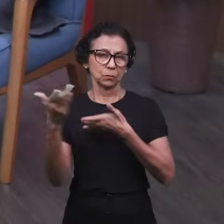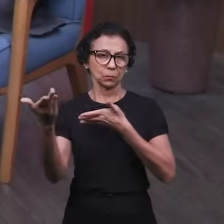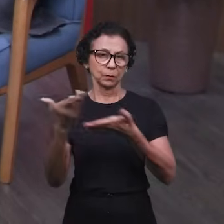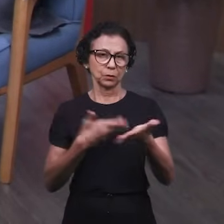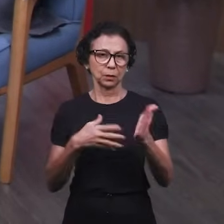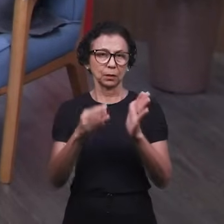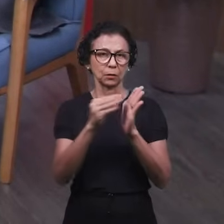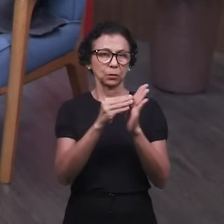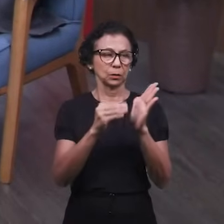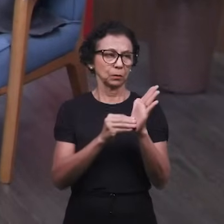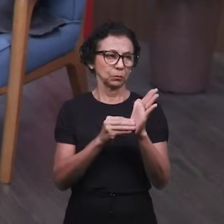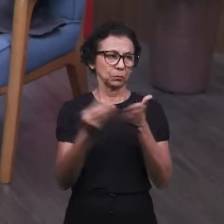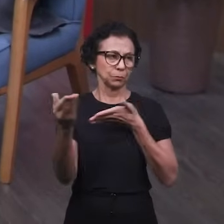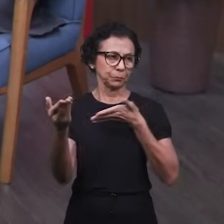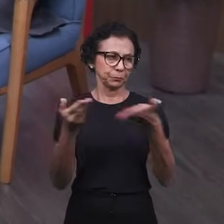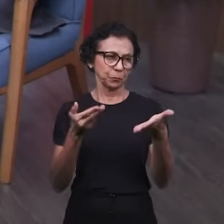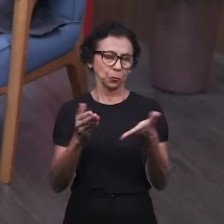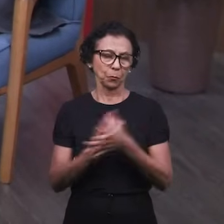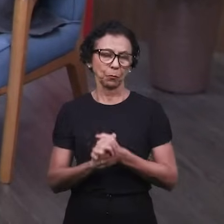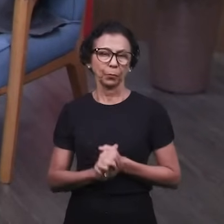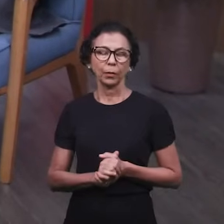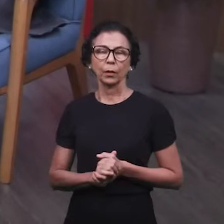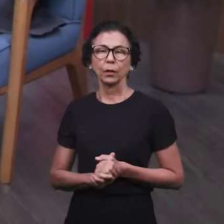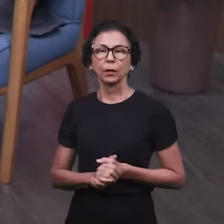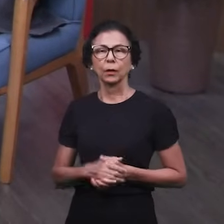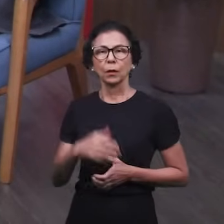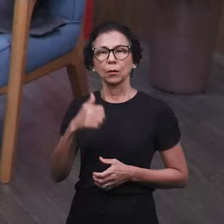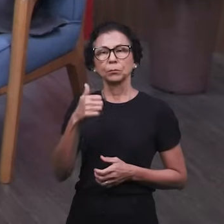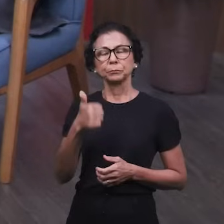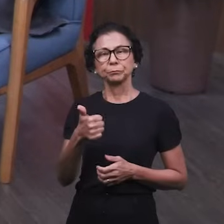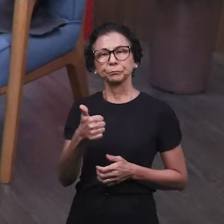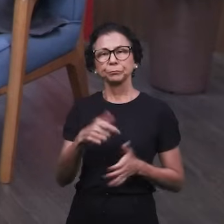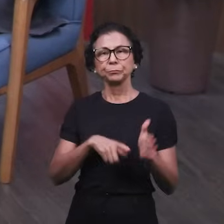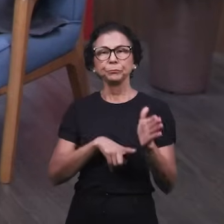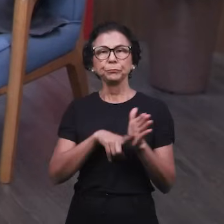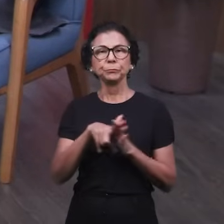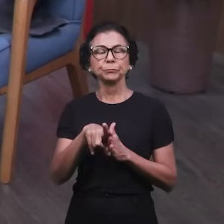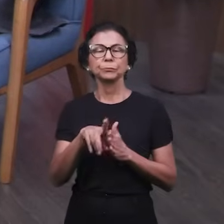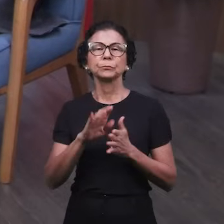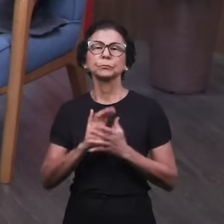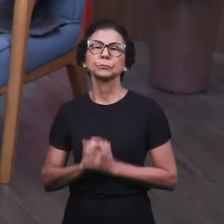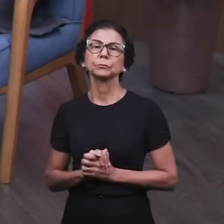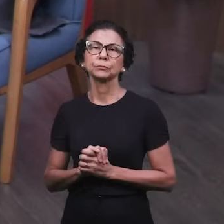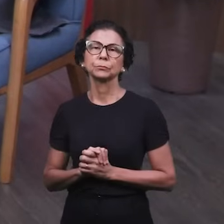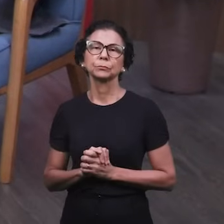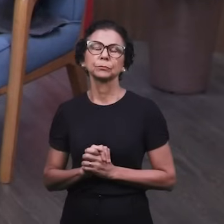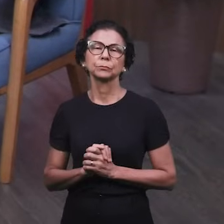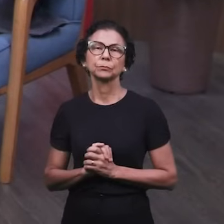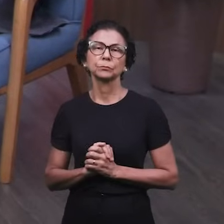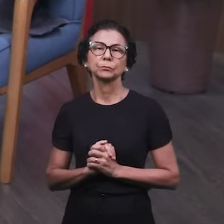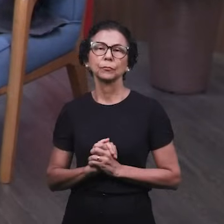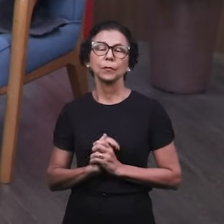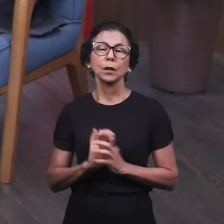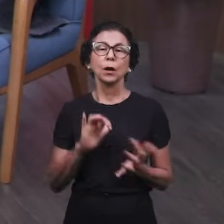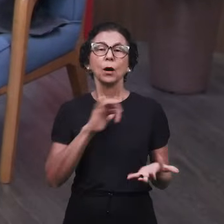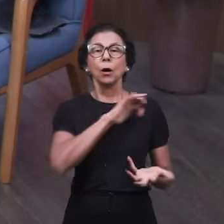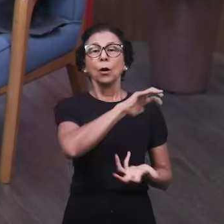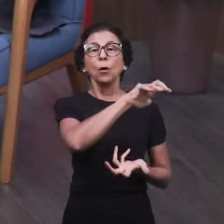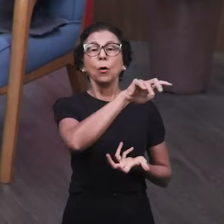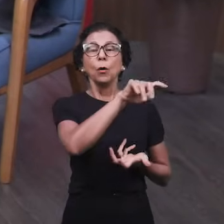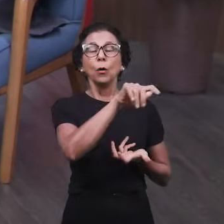esse conteúdo. Bom, a primeira pergunta é a seguinte: para onde o mundo está sendo